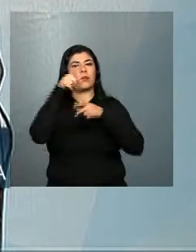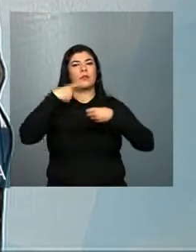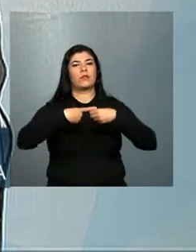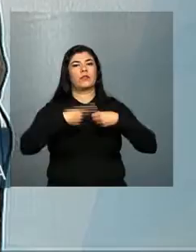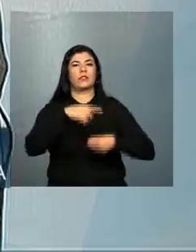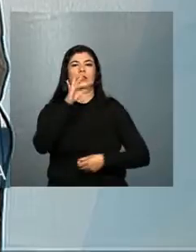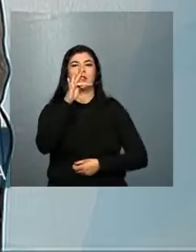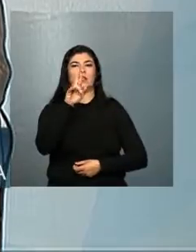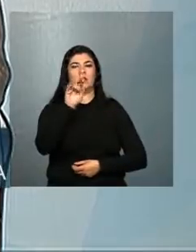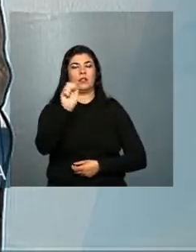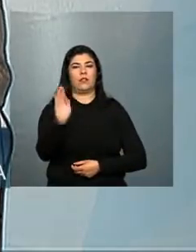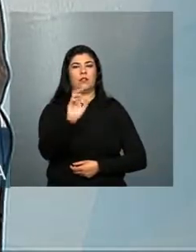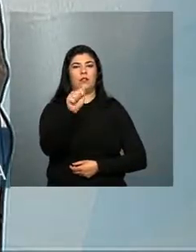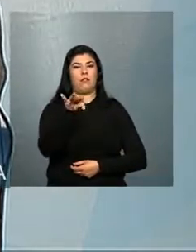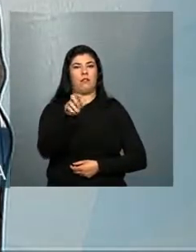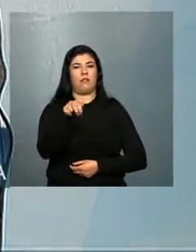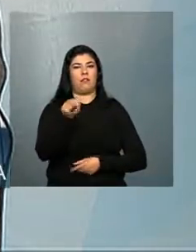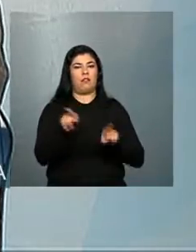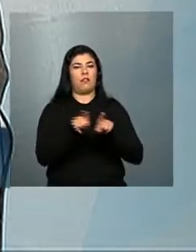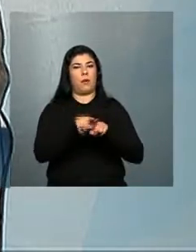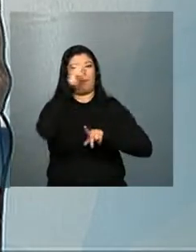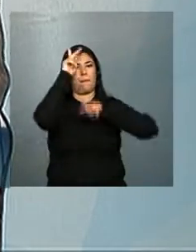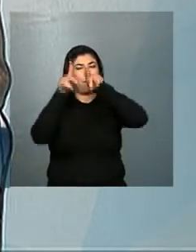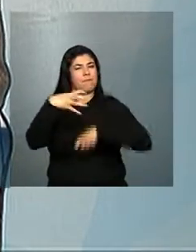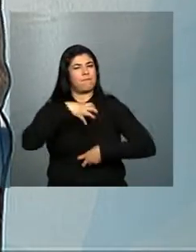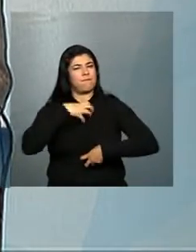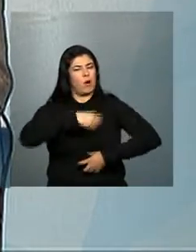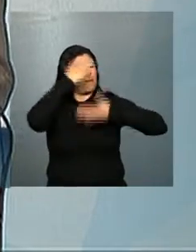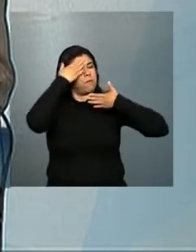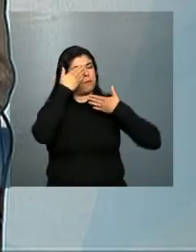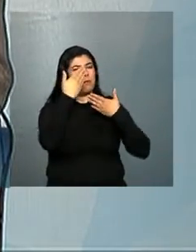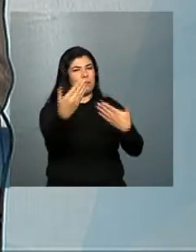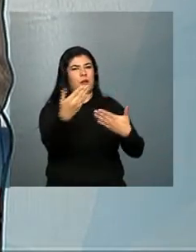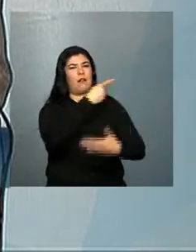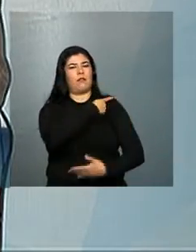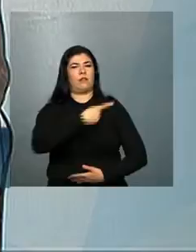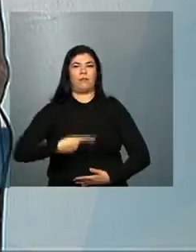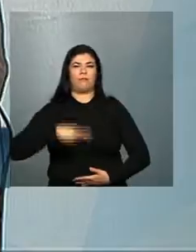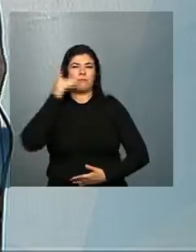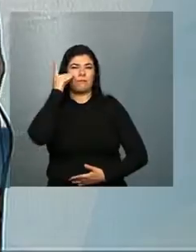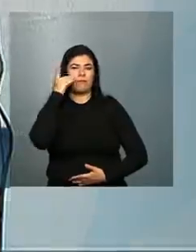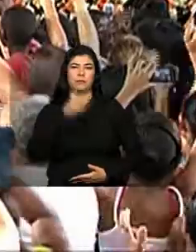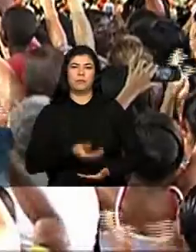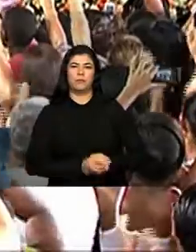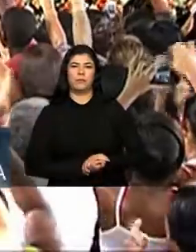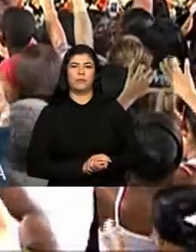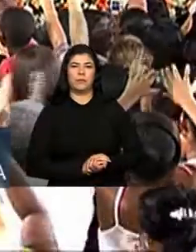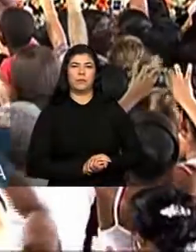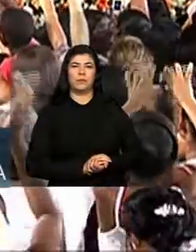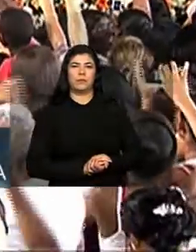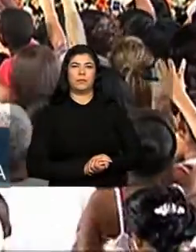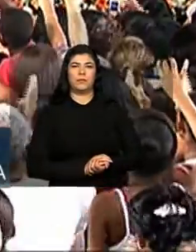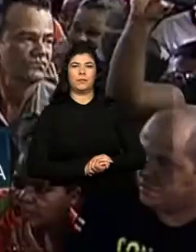da Bahia, um muito obrigado à nossa presidenta Dilma Rousseff.